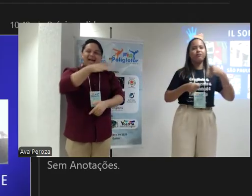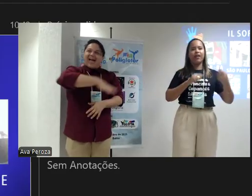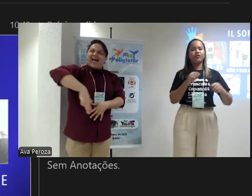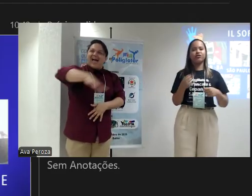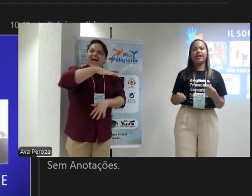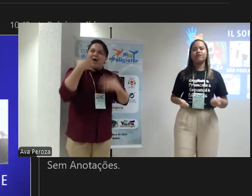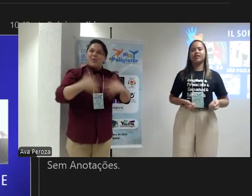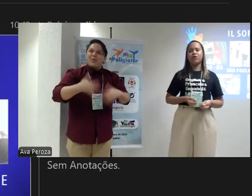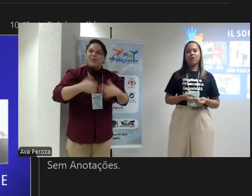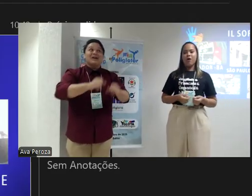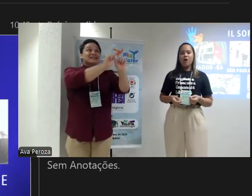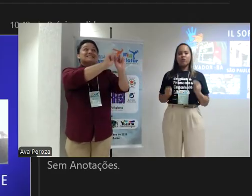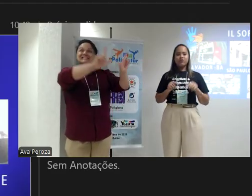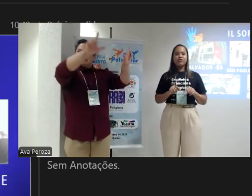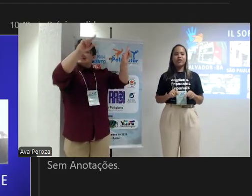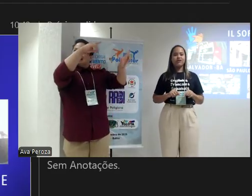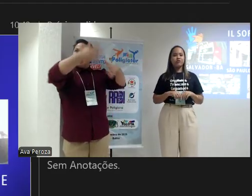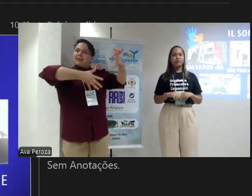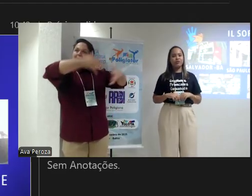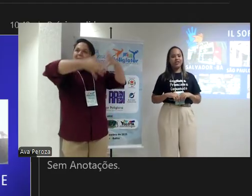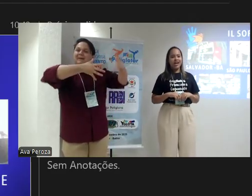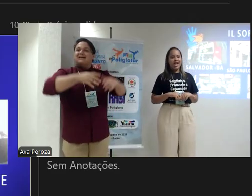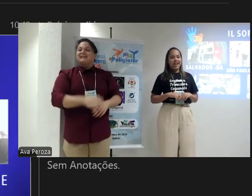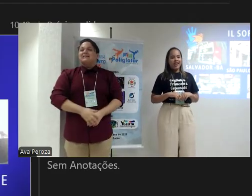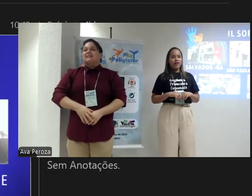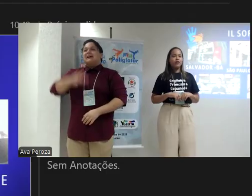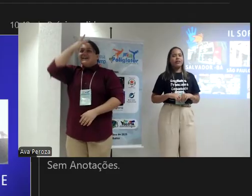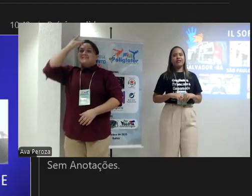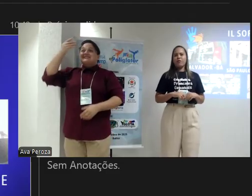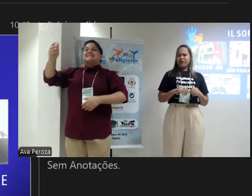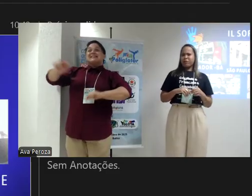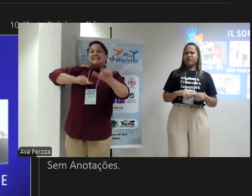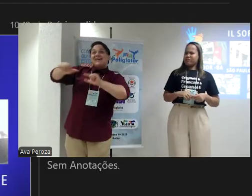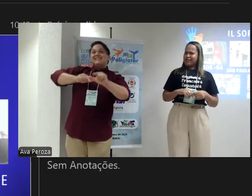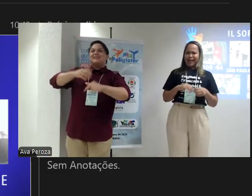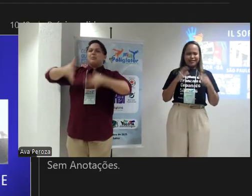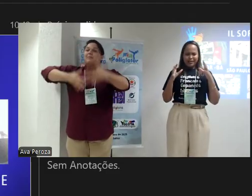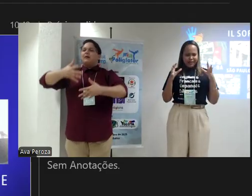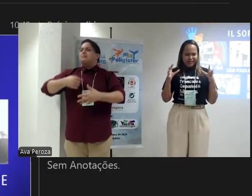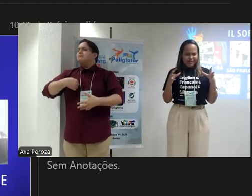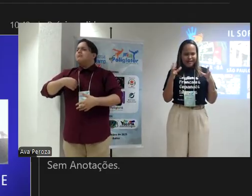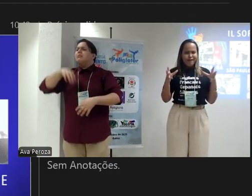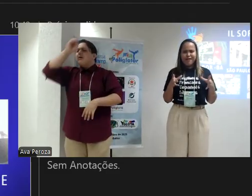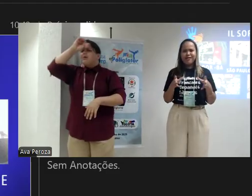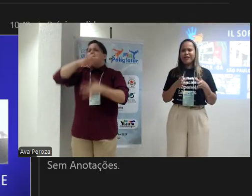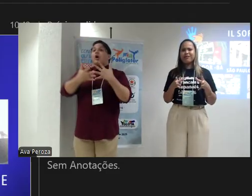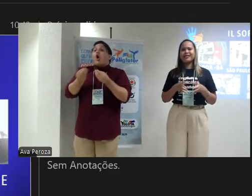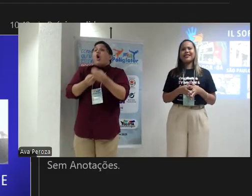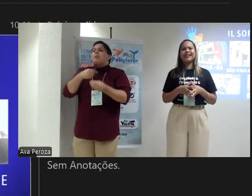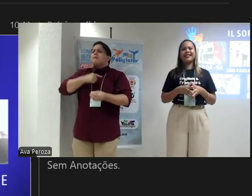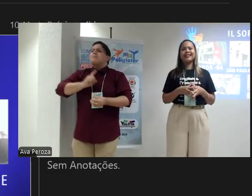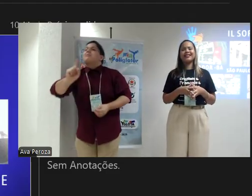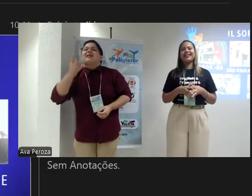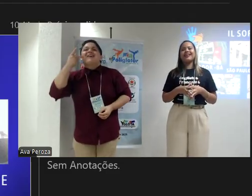sendo feitos na televisão. Os funcionários são surdos. E aí você pensa, como é que eu vou pedir um sinal de Libras? E agora, como é que eu vou